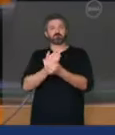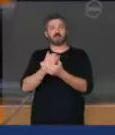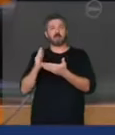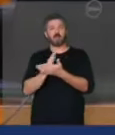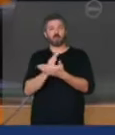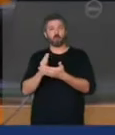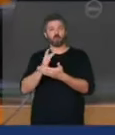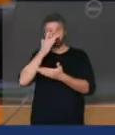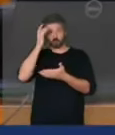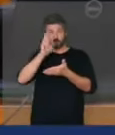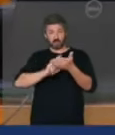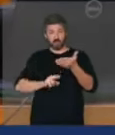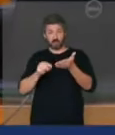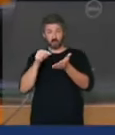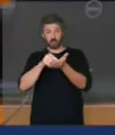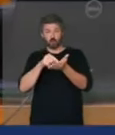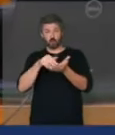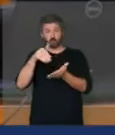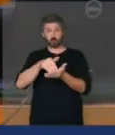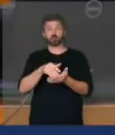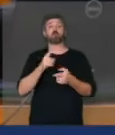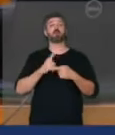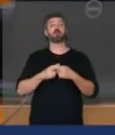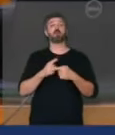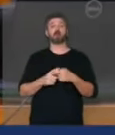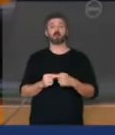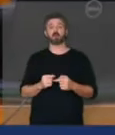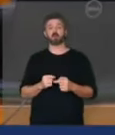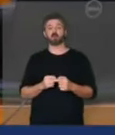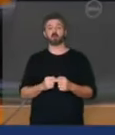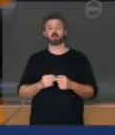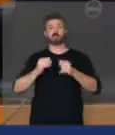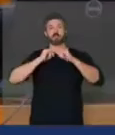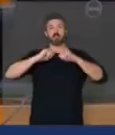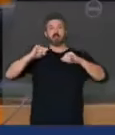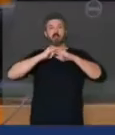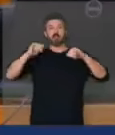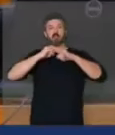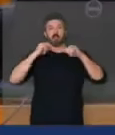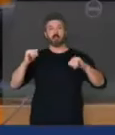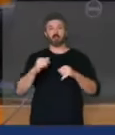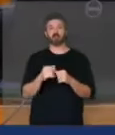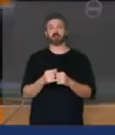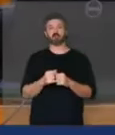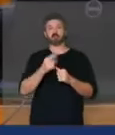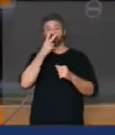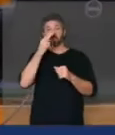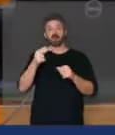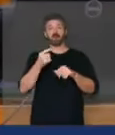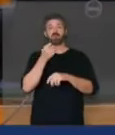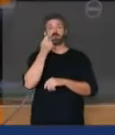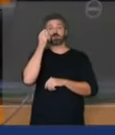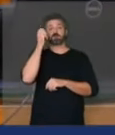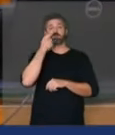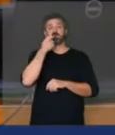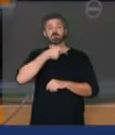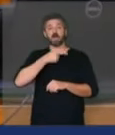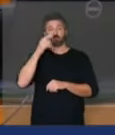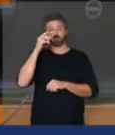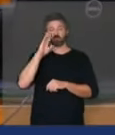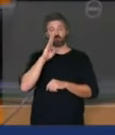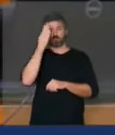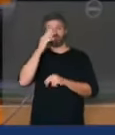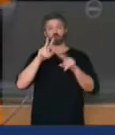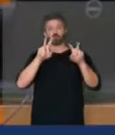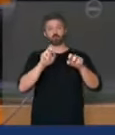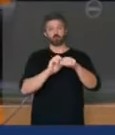pessoas no relatório final teria sido a disseminação de notícias supostamente falsas relacionadas ao